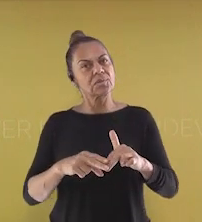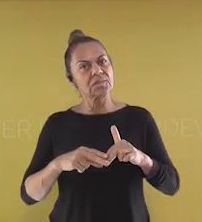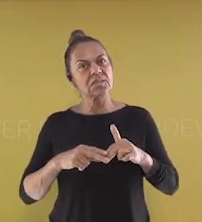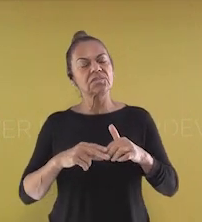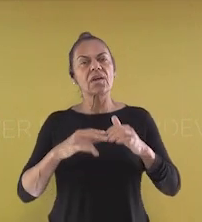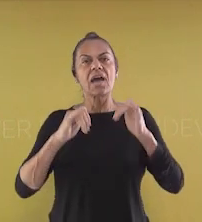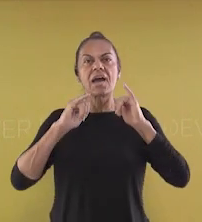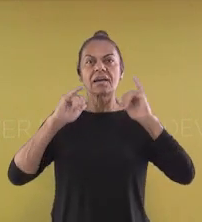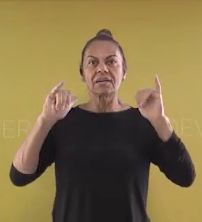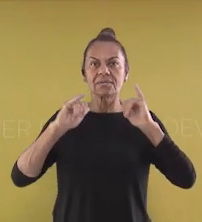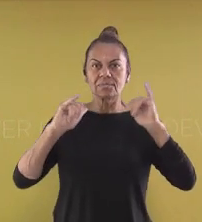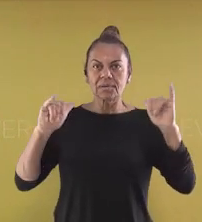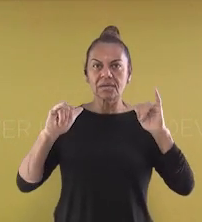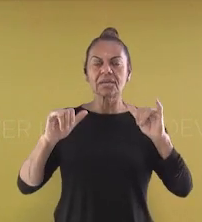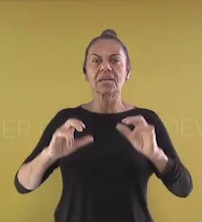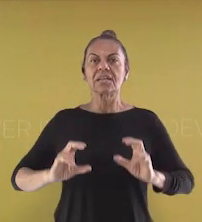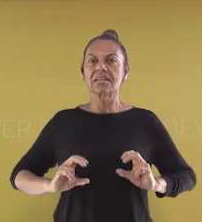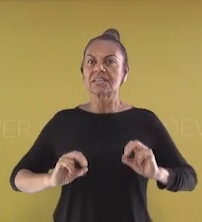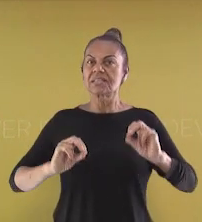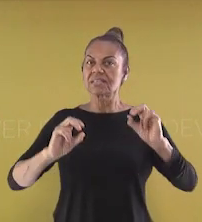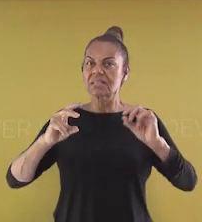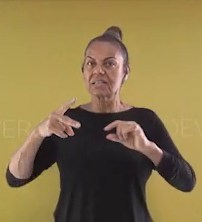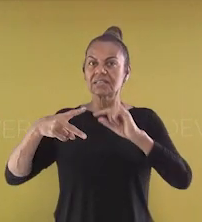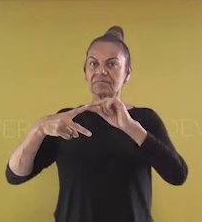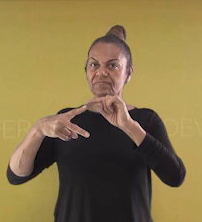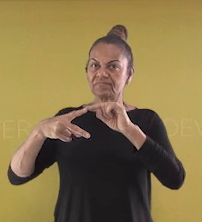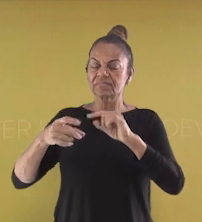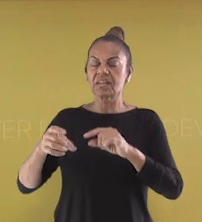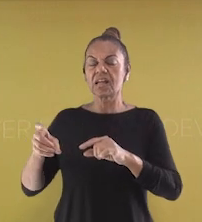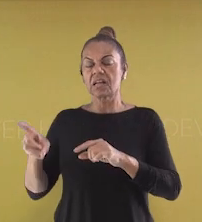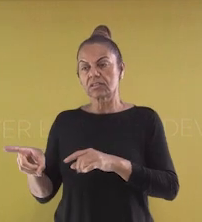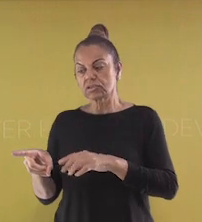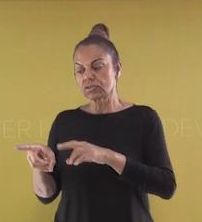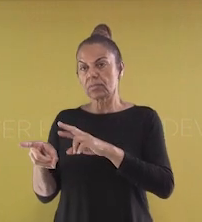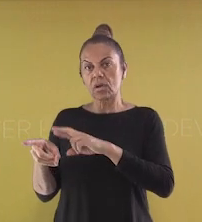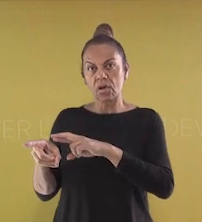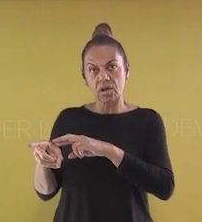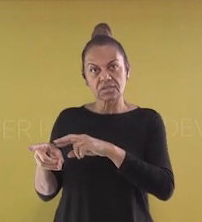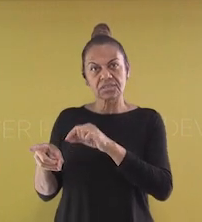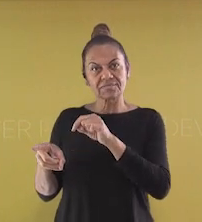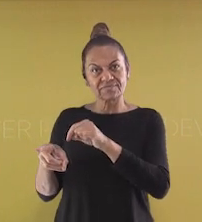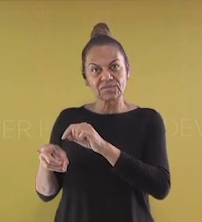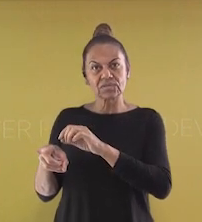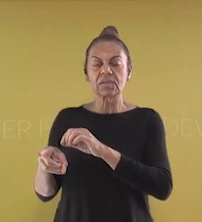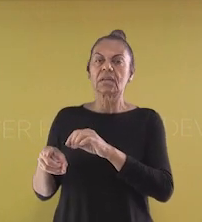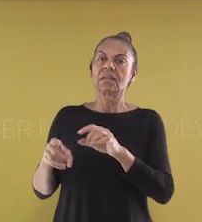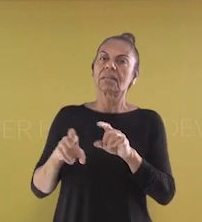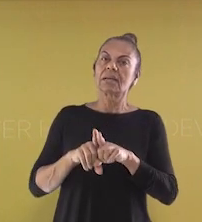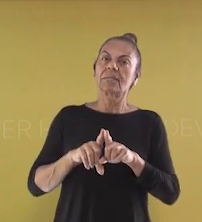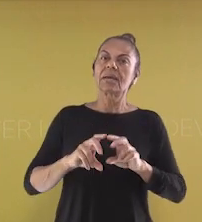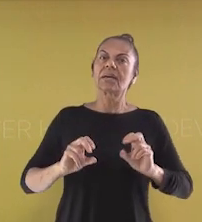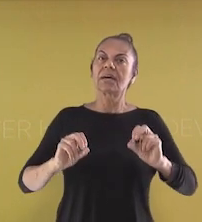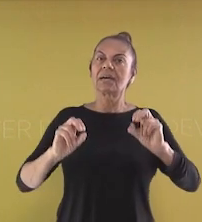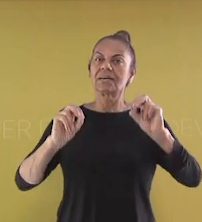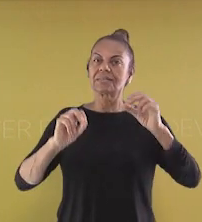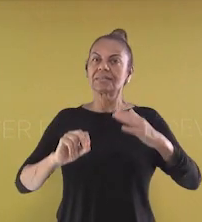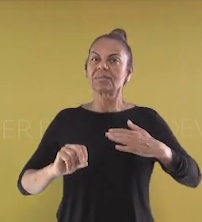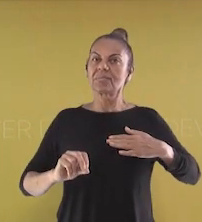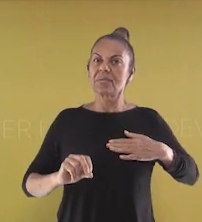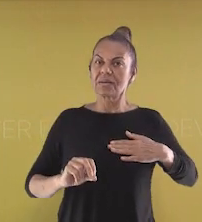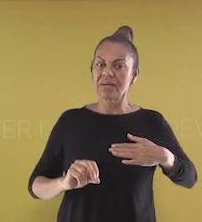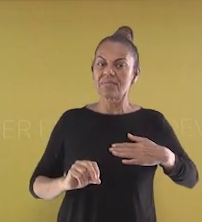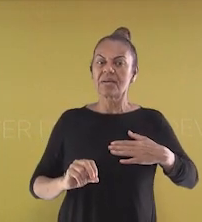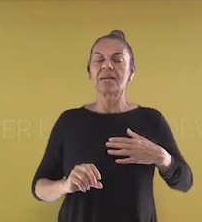69 anos, a cada 2 anos. Assim como a campanha de conscientização ao câncer de